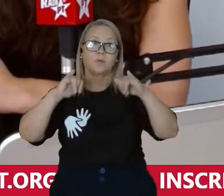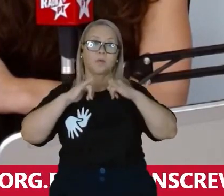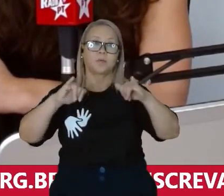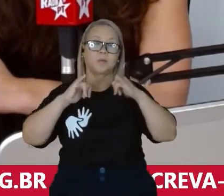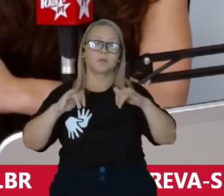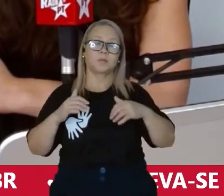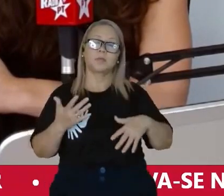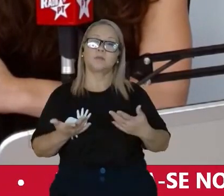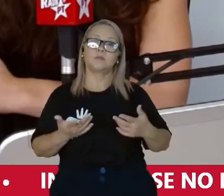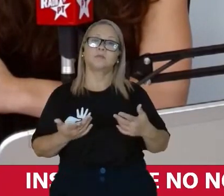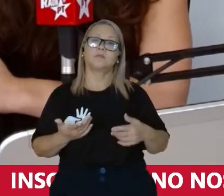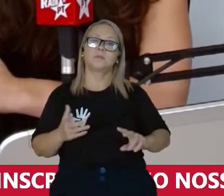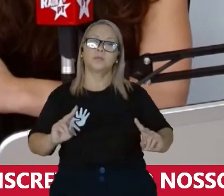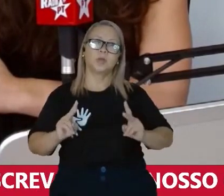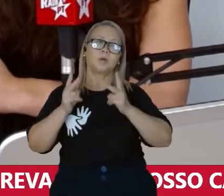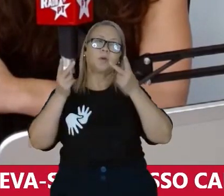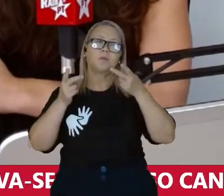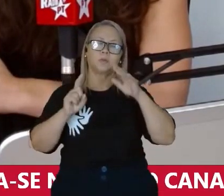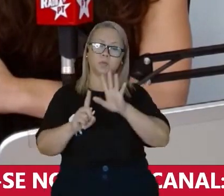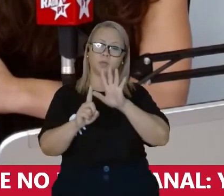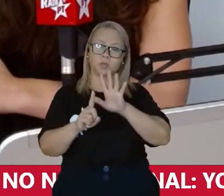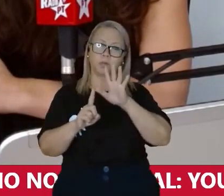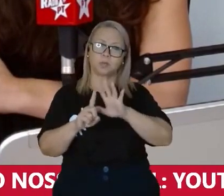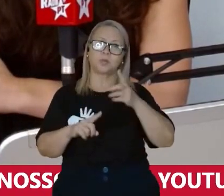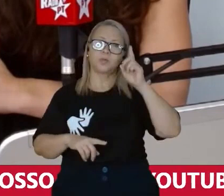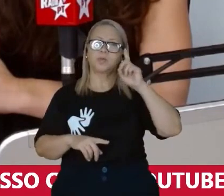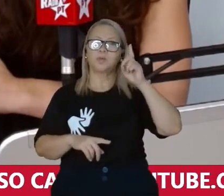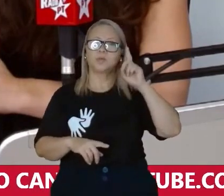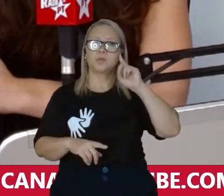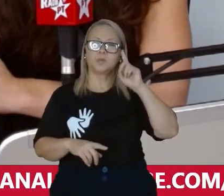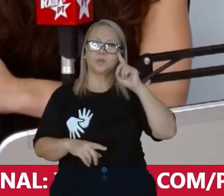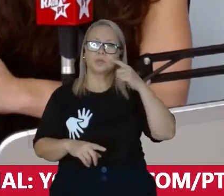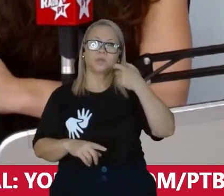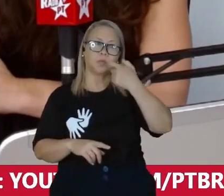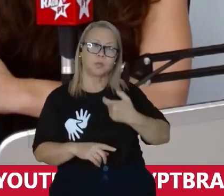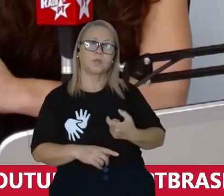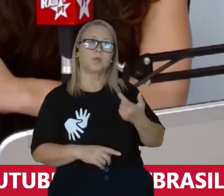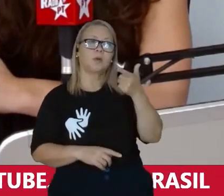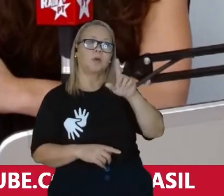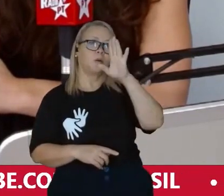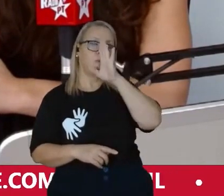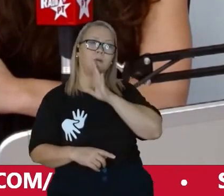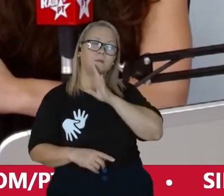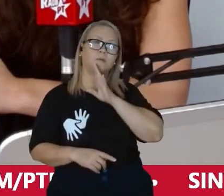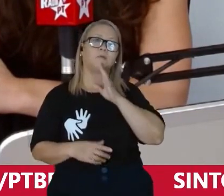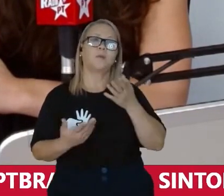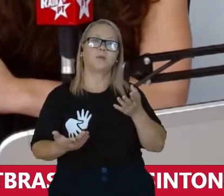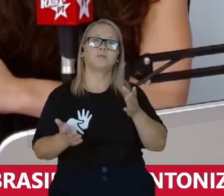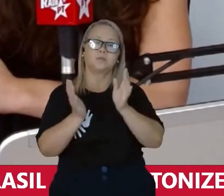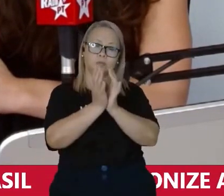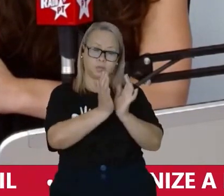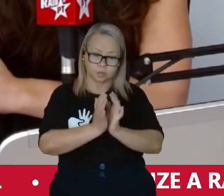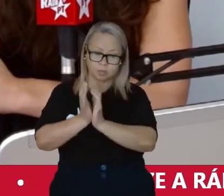isso é valioso, mas a gente precisa do combate diário, que é o que gente como eu e outros perfis, como a Jaime Arrependi, o Desmentindo Bolsa, a gente